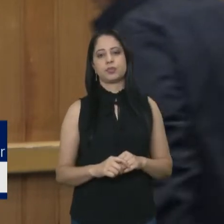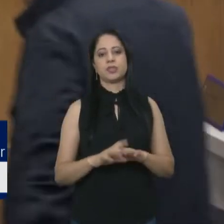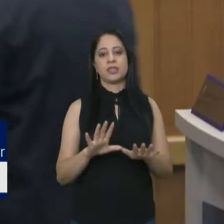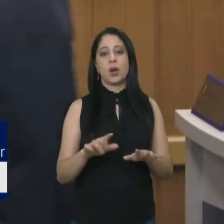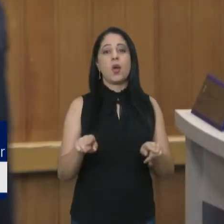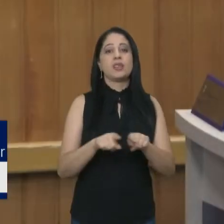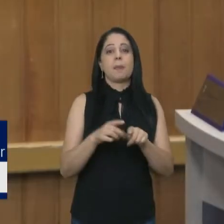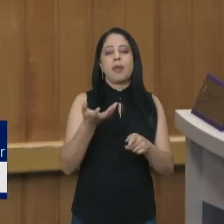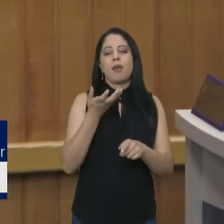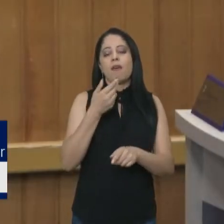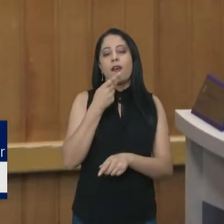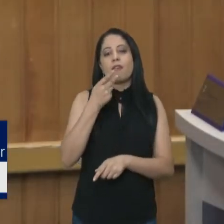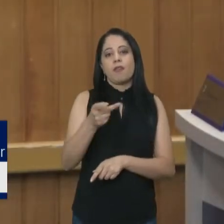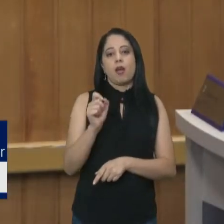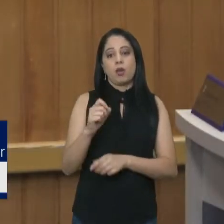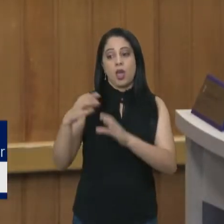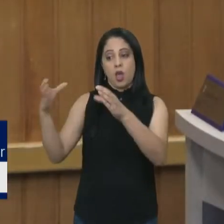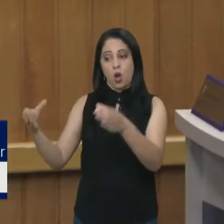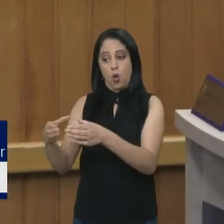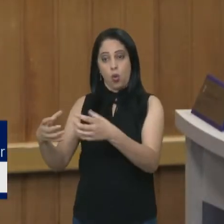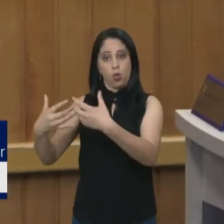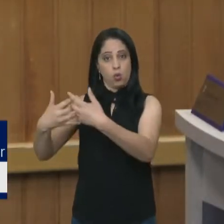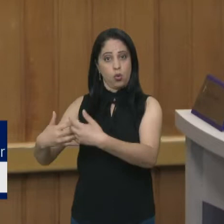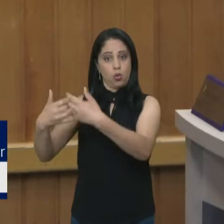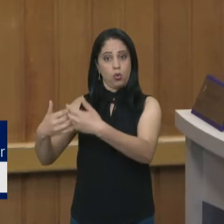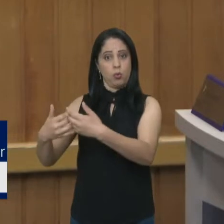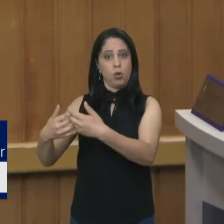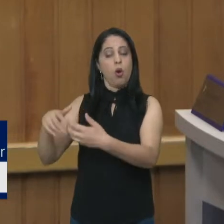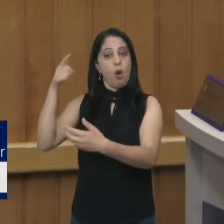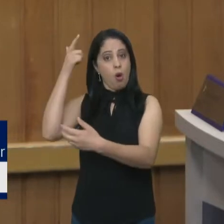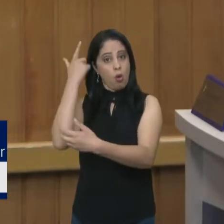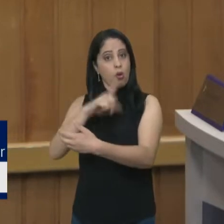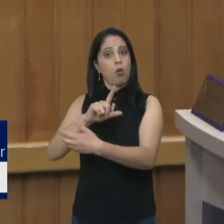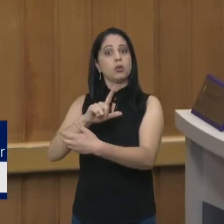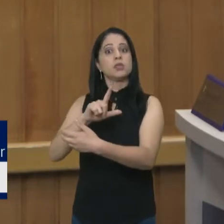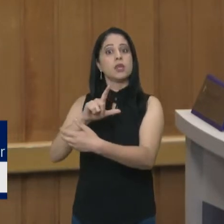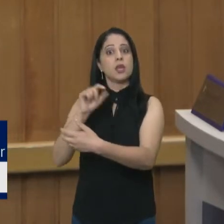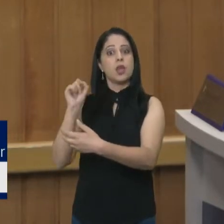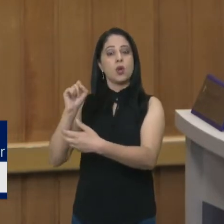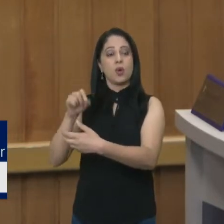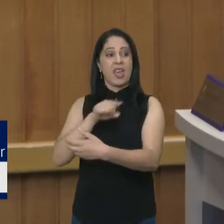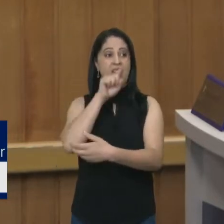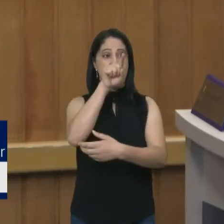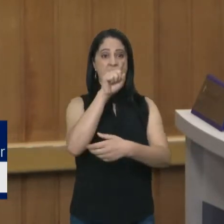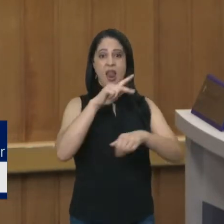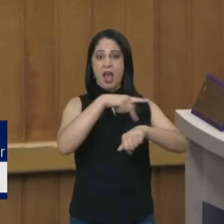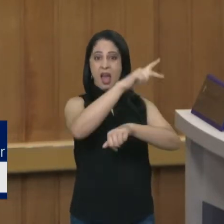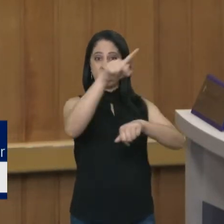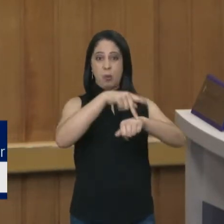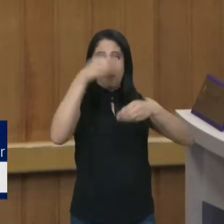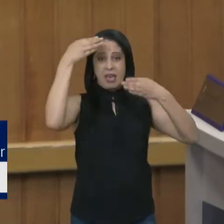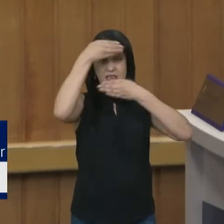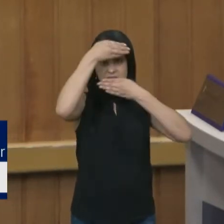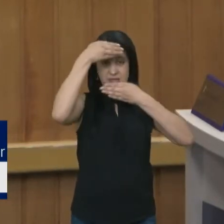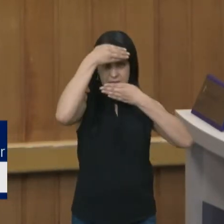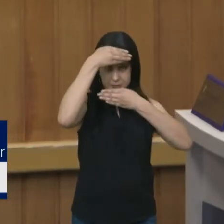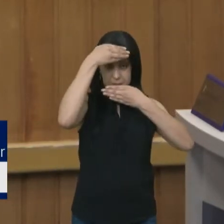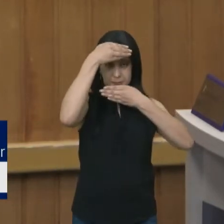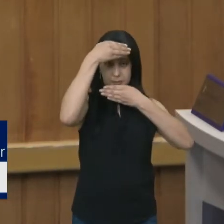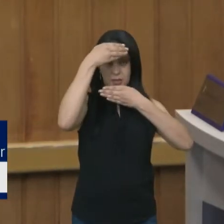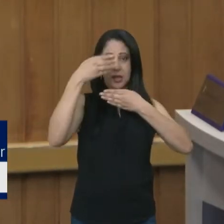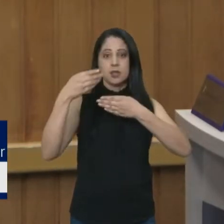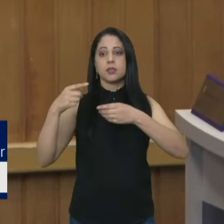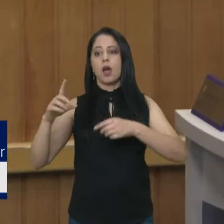de mencionar que o Rotary conseguiu a liberação do Talibã para imunizar as crianças no Afeganistão. Detalhe,